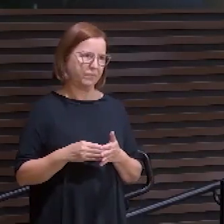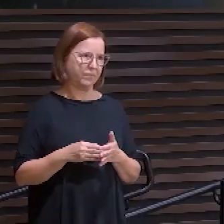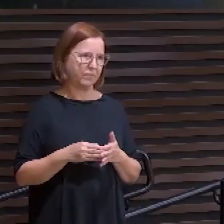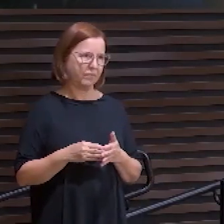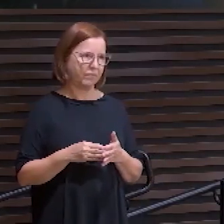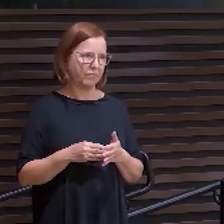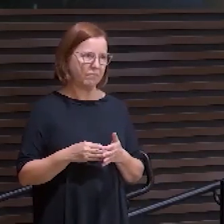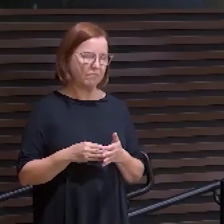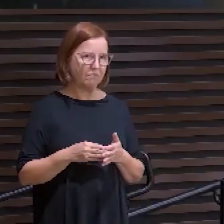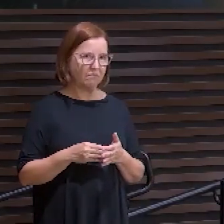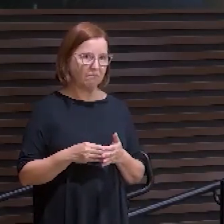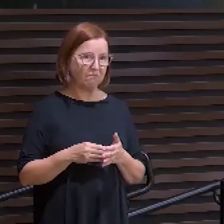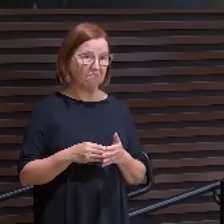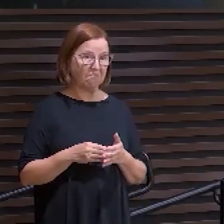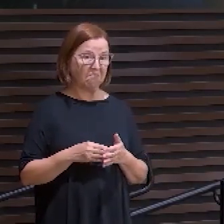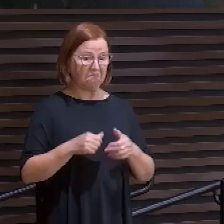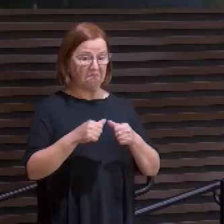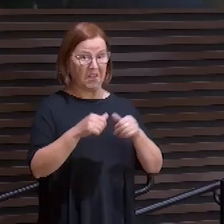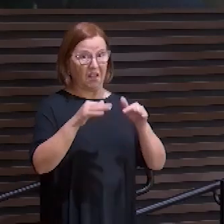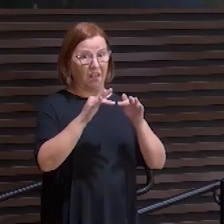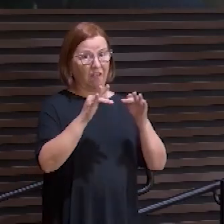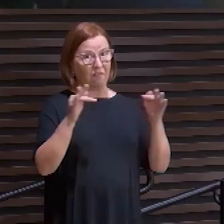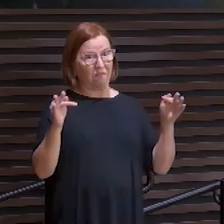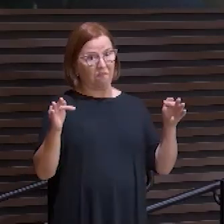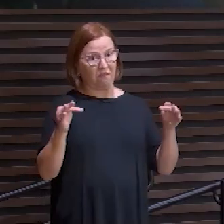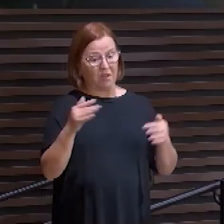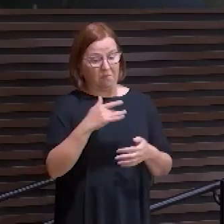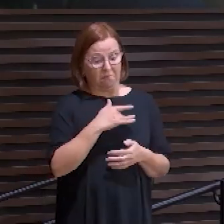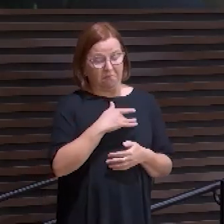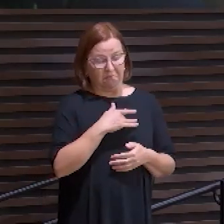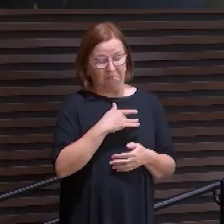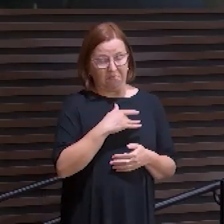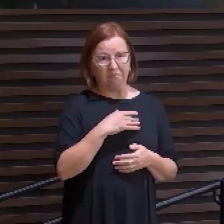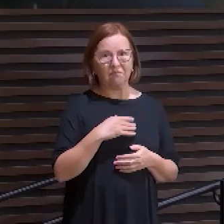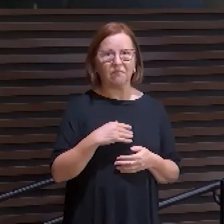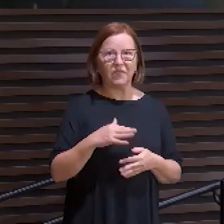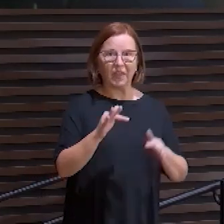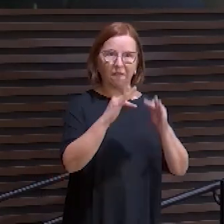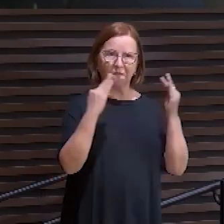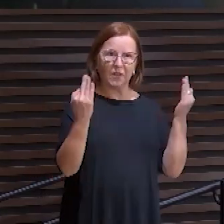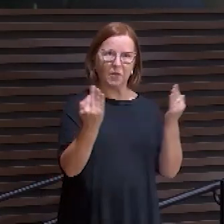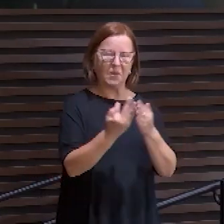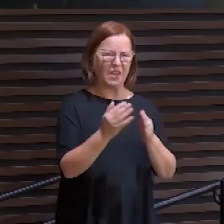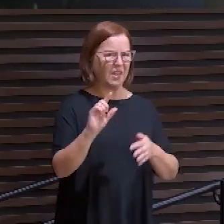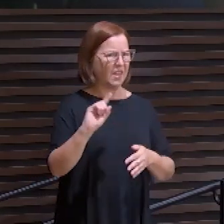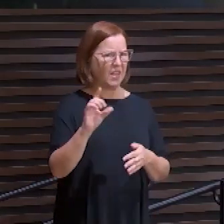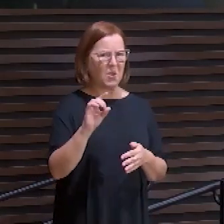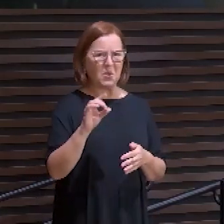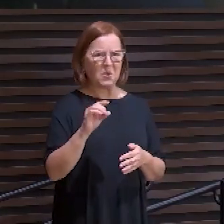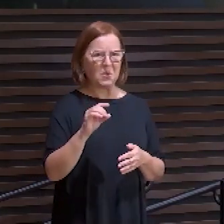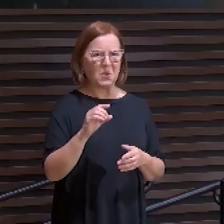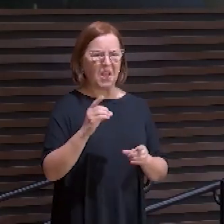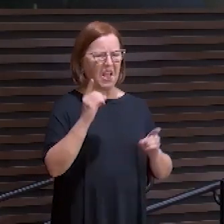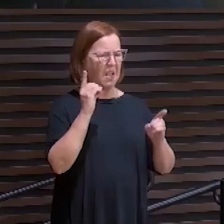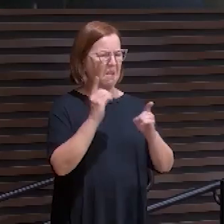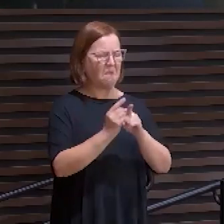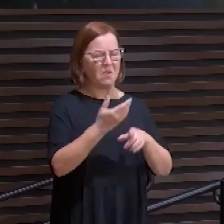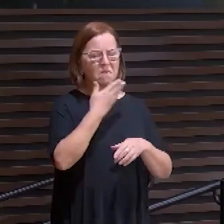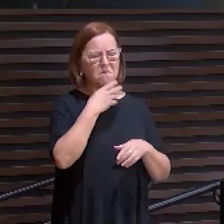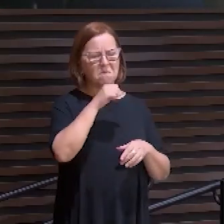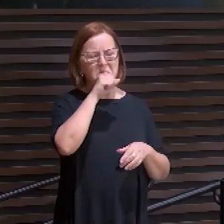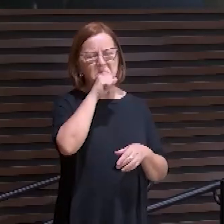Aquilo me pegou na veia. Família não é apenas um encontro de pais e filhos em algum